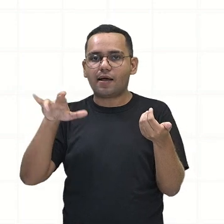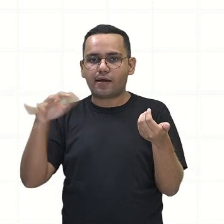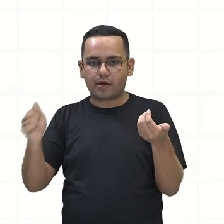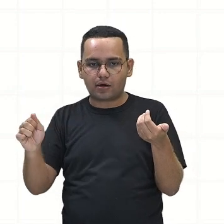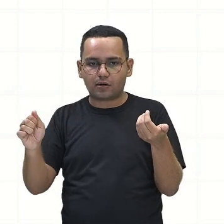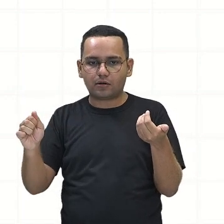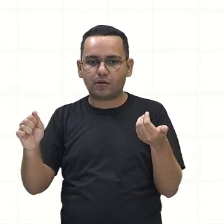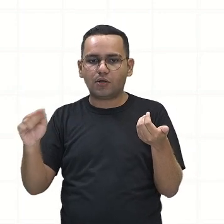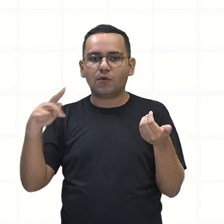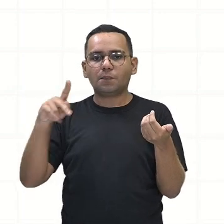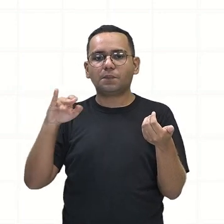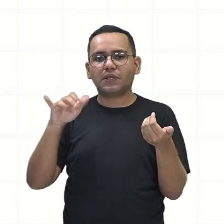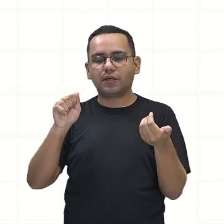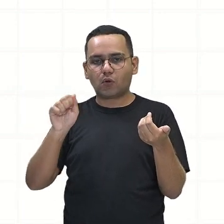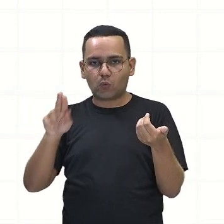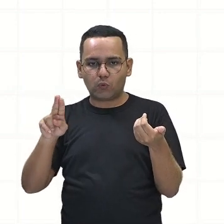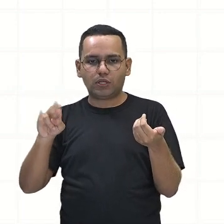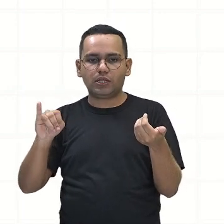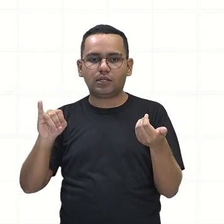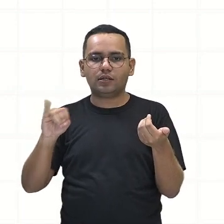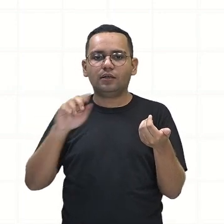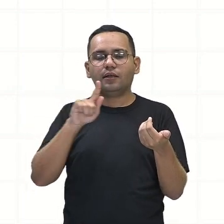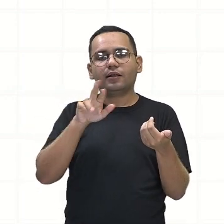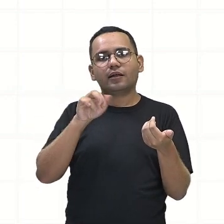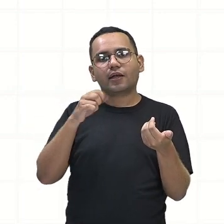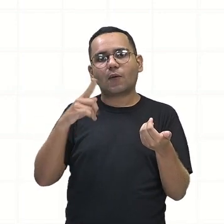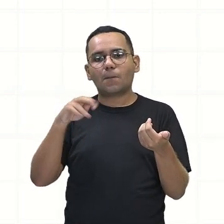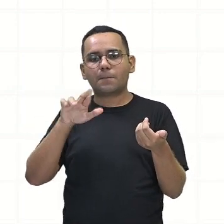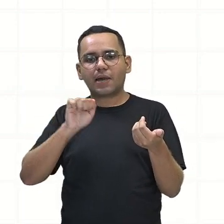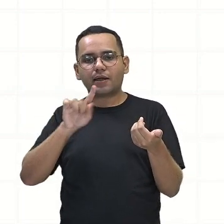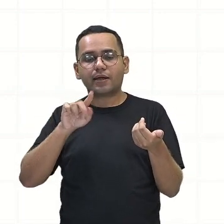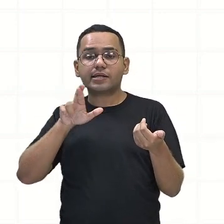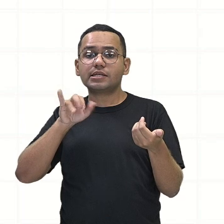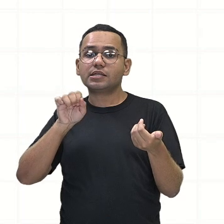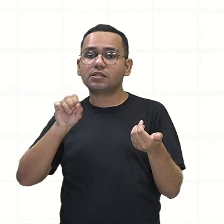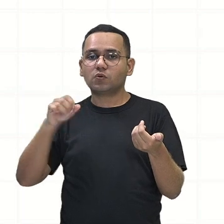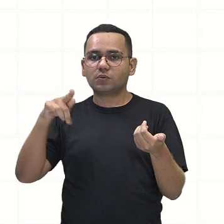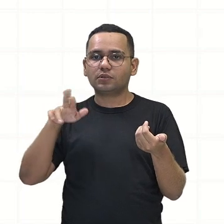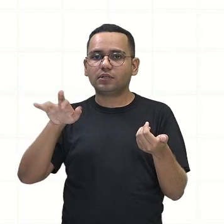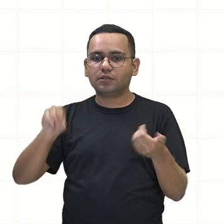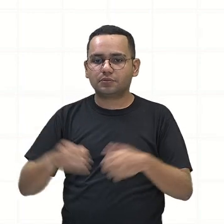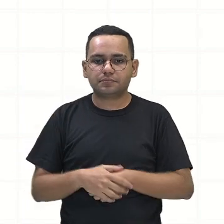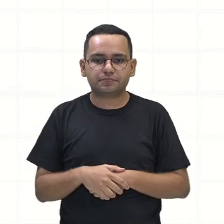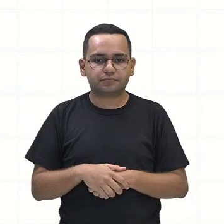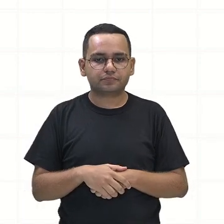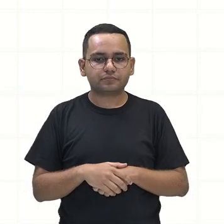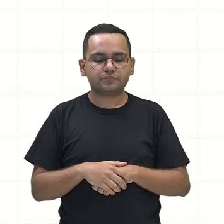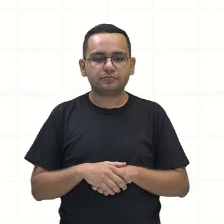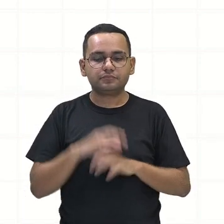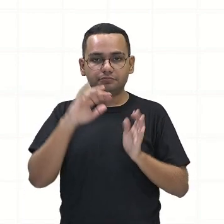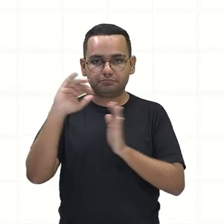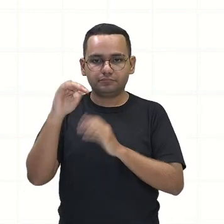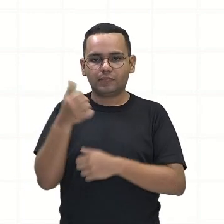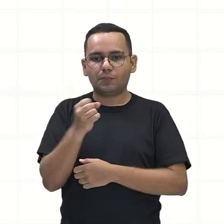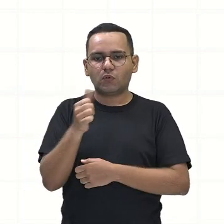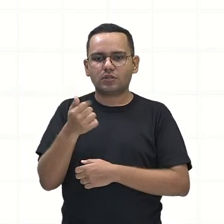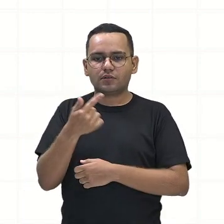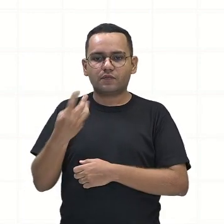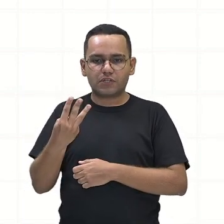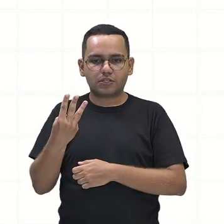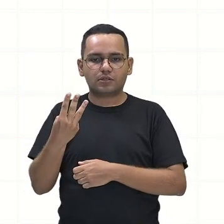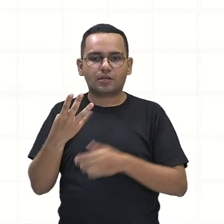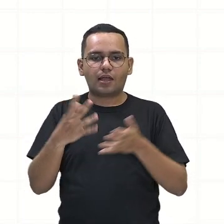e Piauí e Grão-Pará e Rio Negro. Em 1823, após a independência do Brasil,